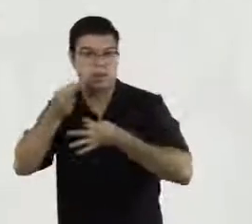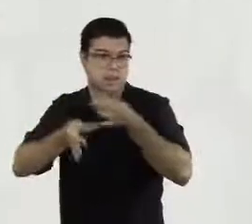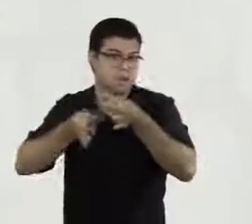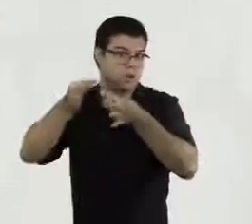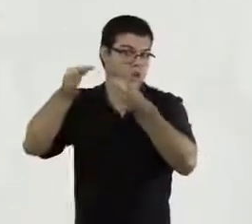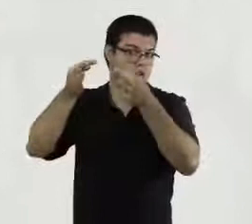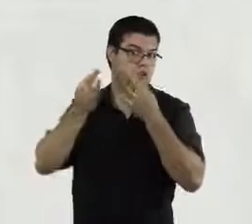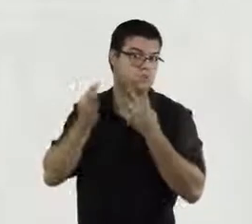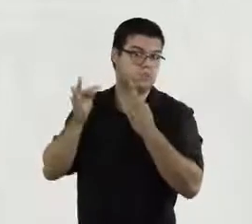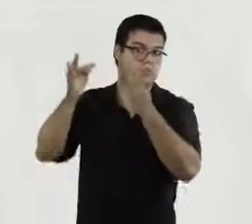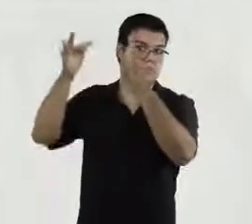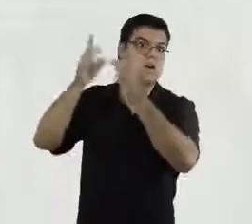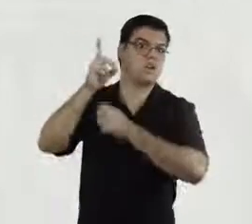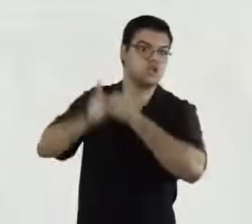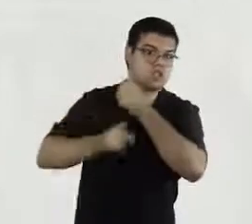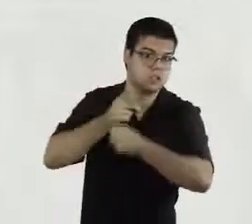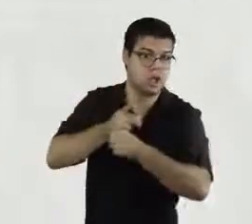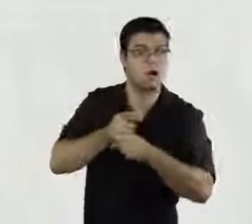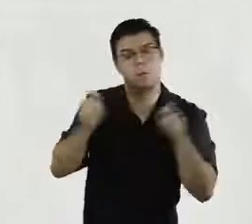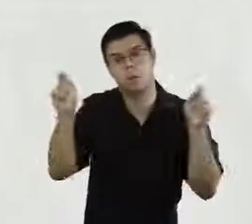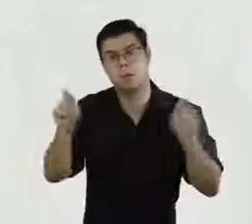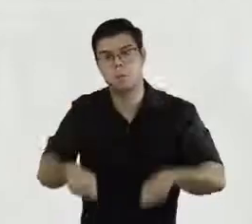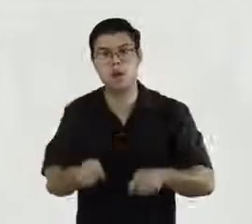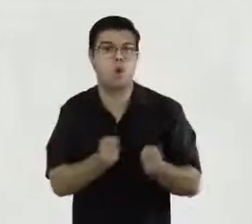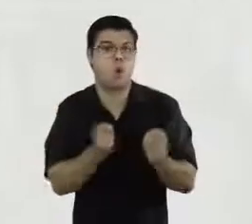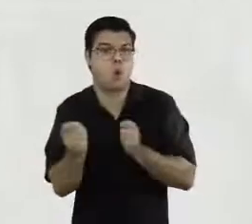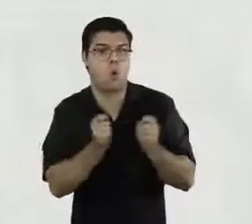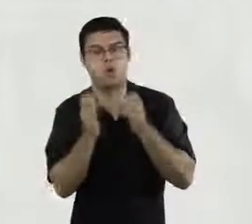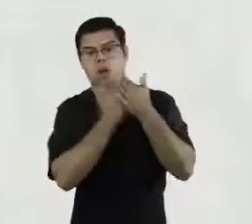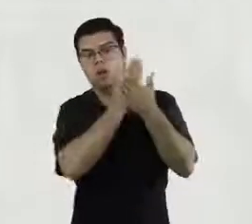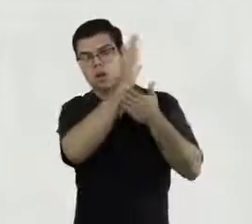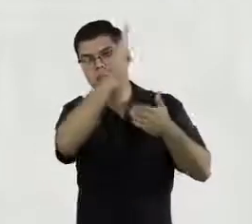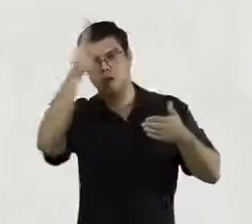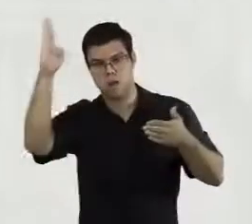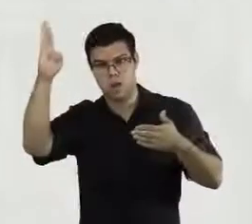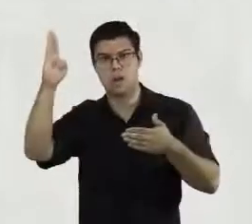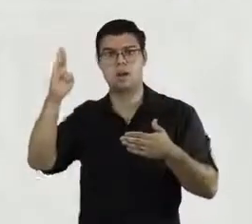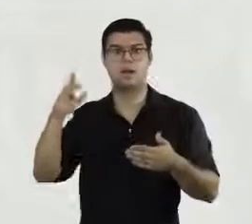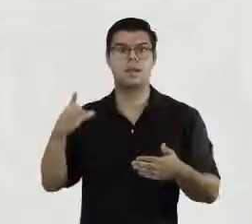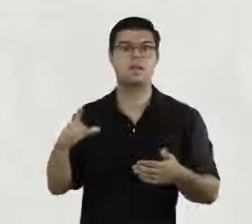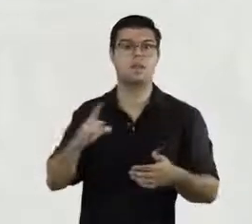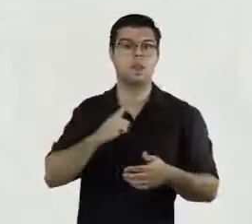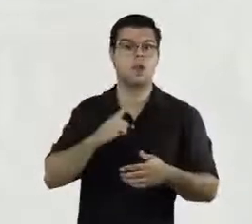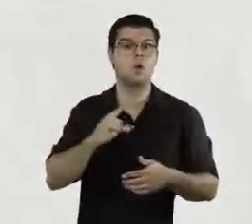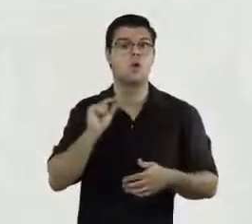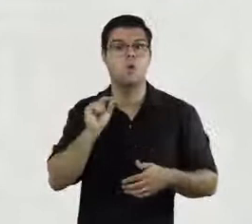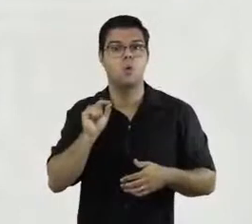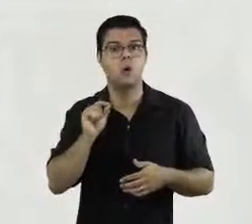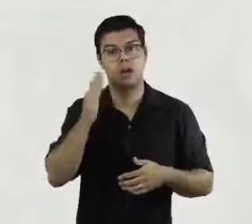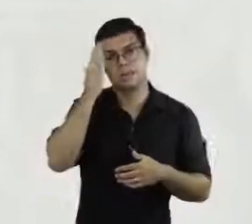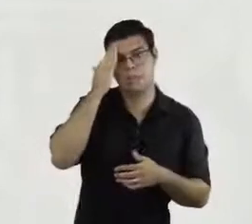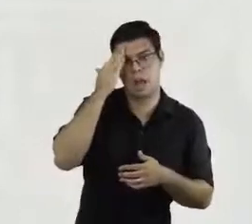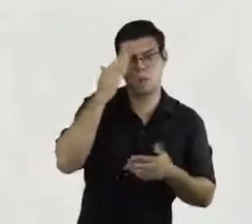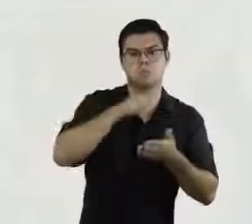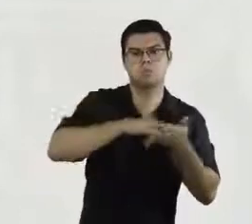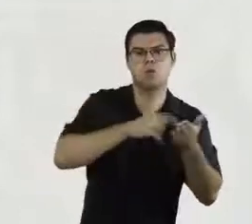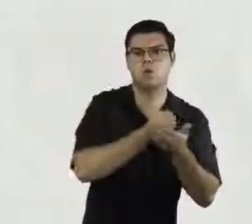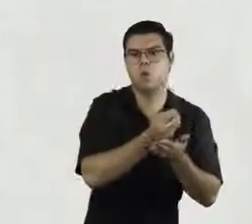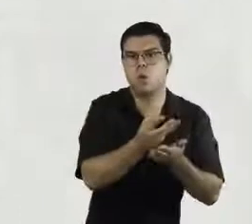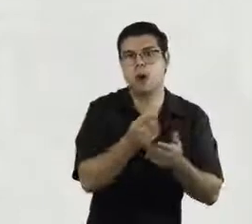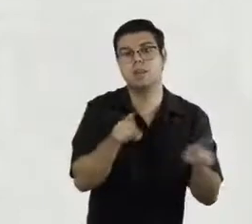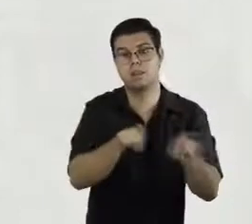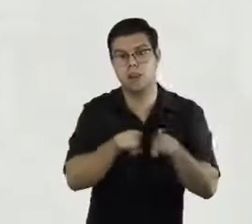digitais, permitem que o controle bibliográfico adicione em seu coronário, desde a noção de documento, a